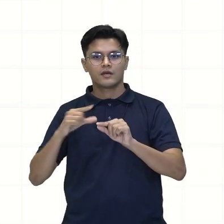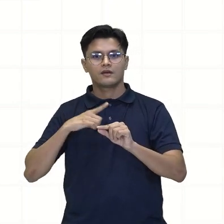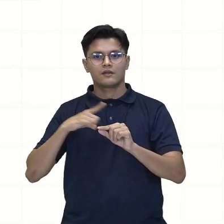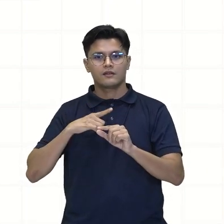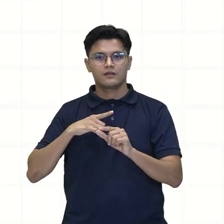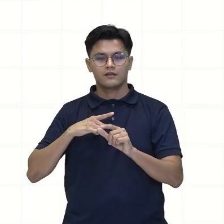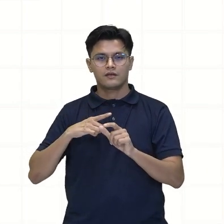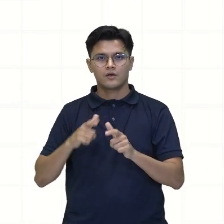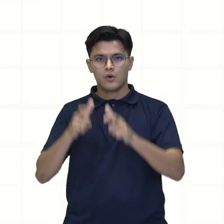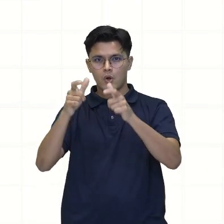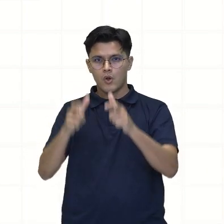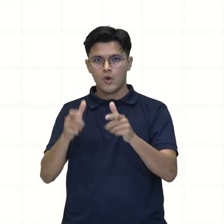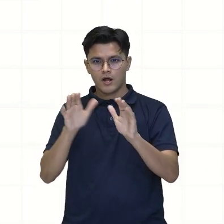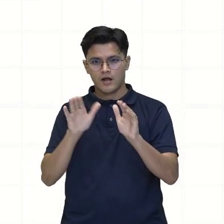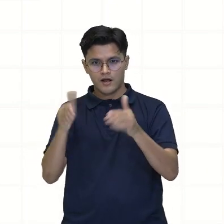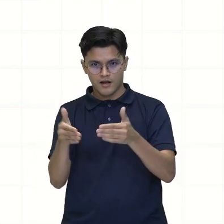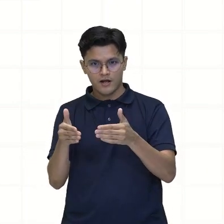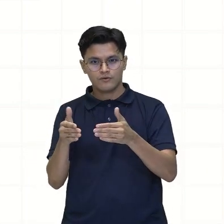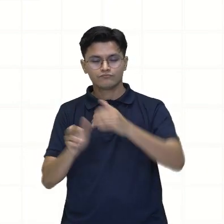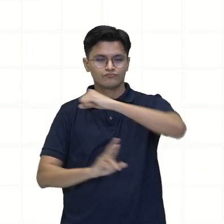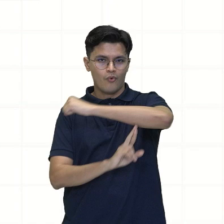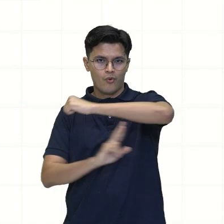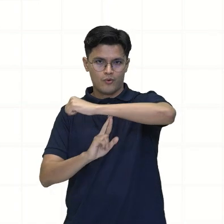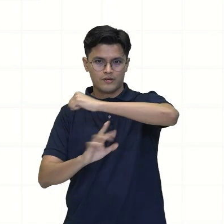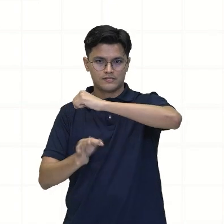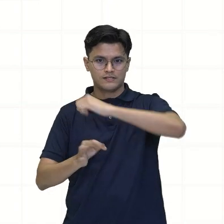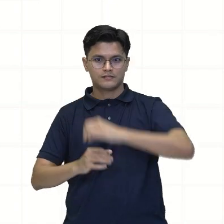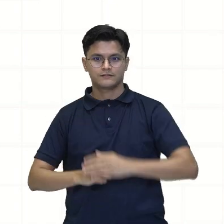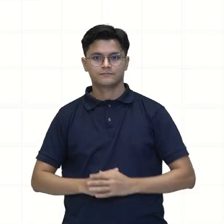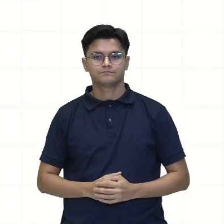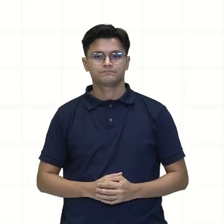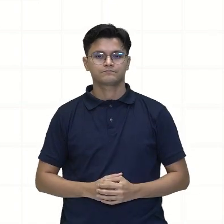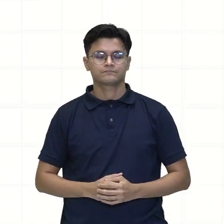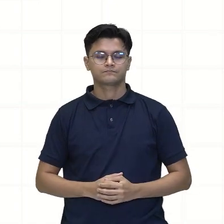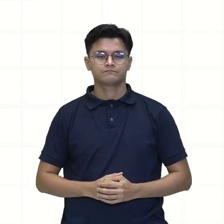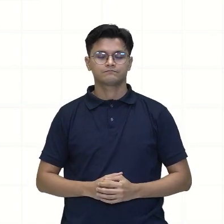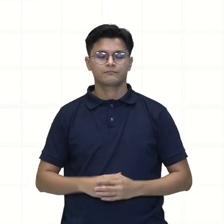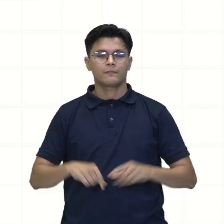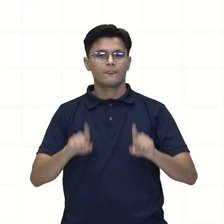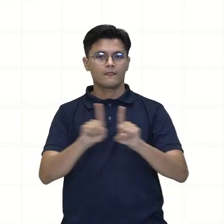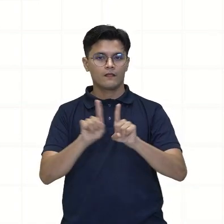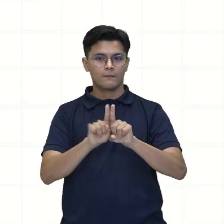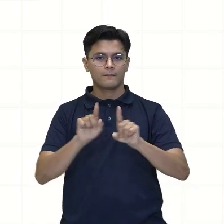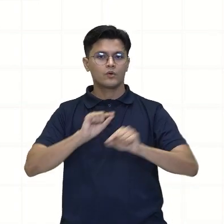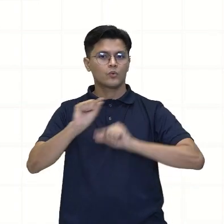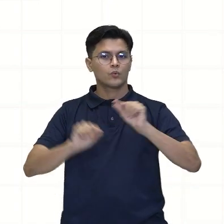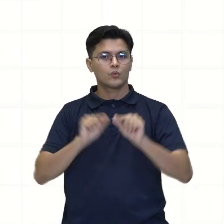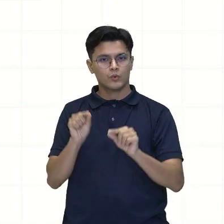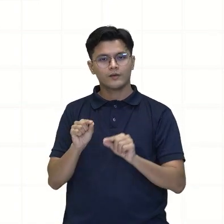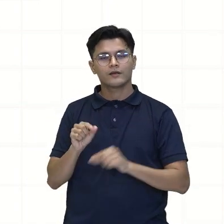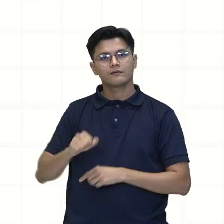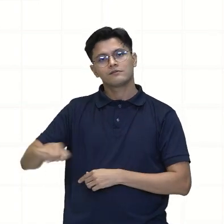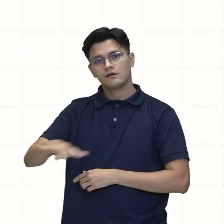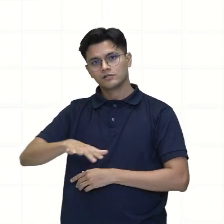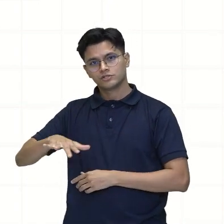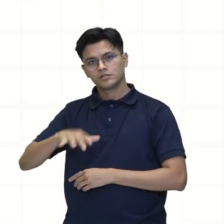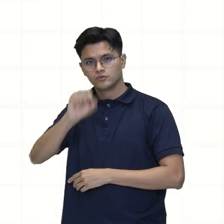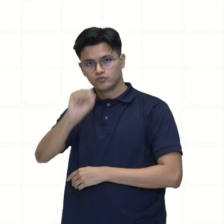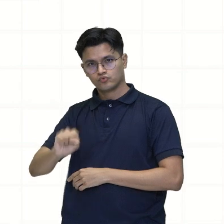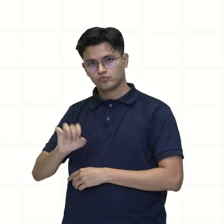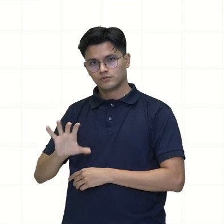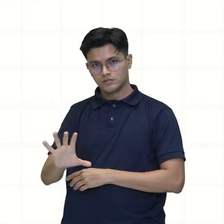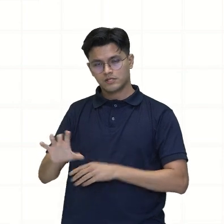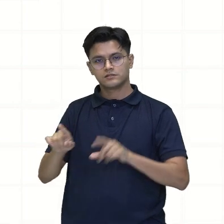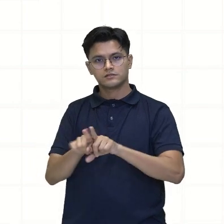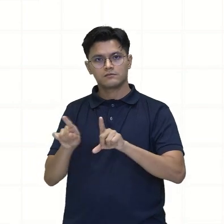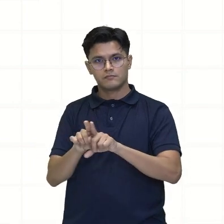estabelecimentos agropecuários, né? Então, na região Sudeste, Sul e na região Nordeste